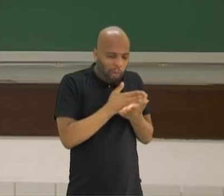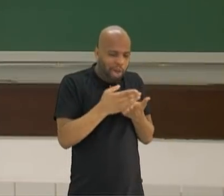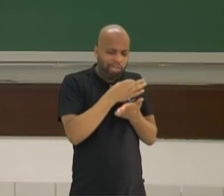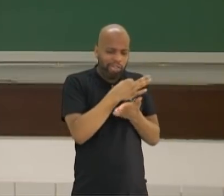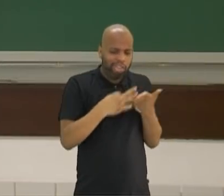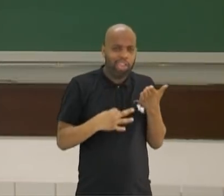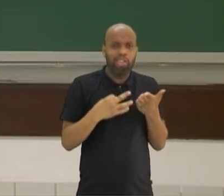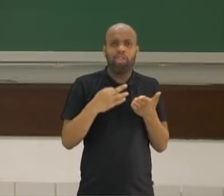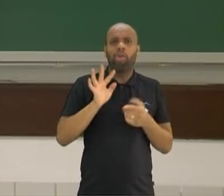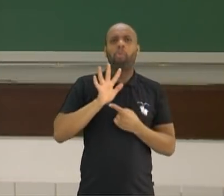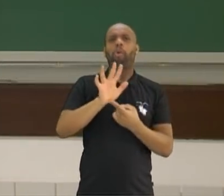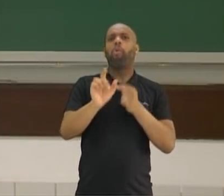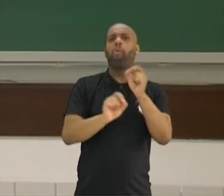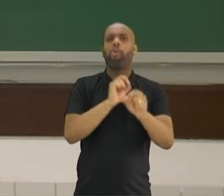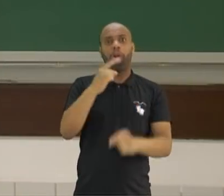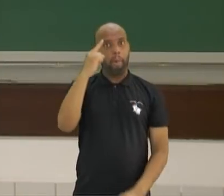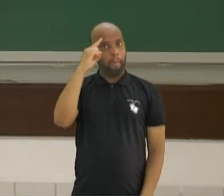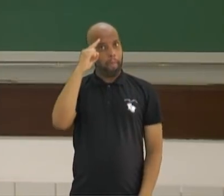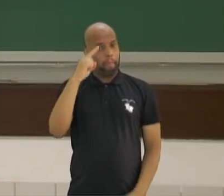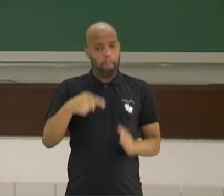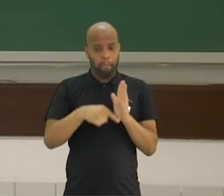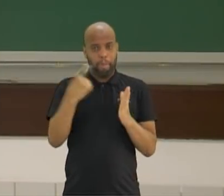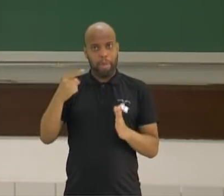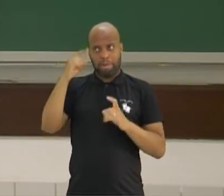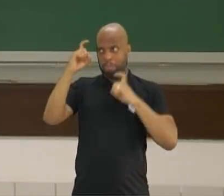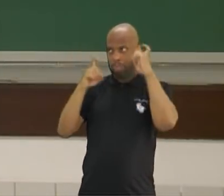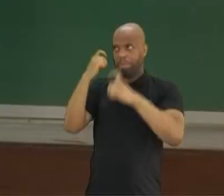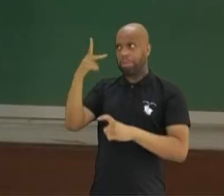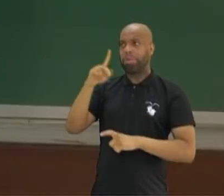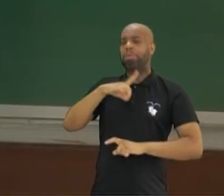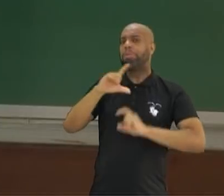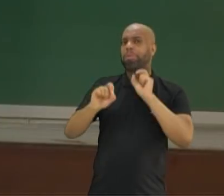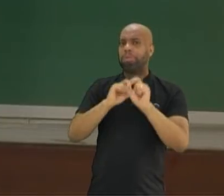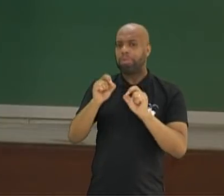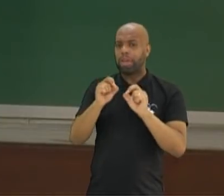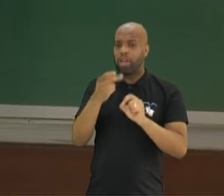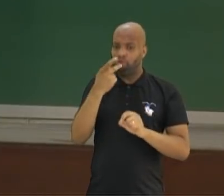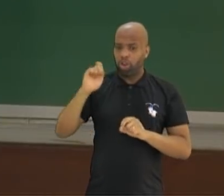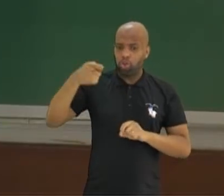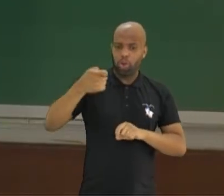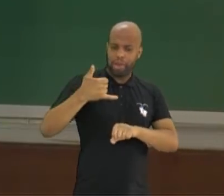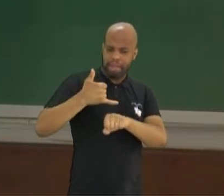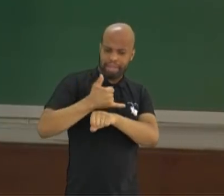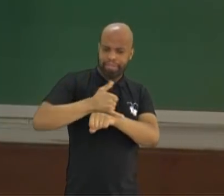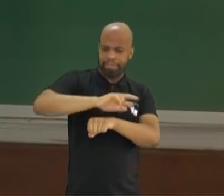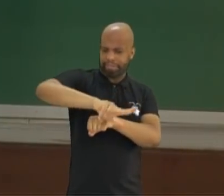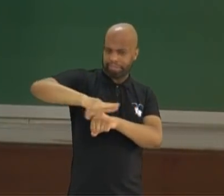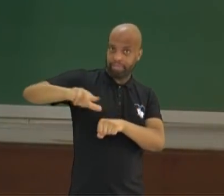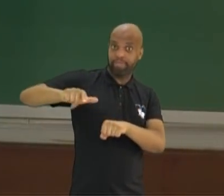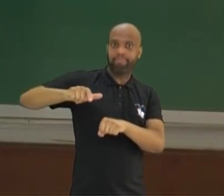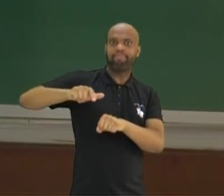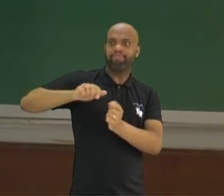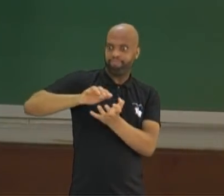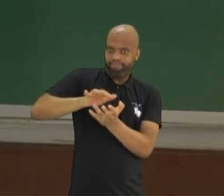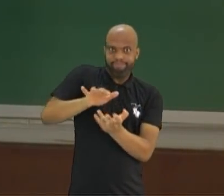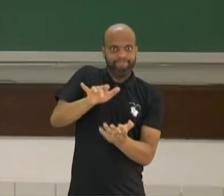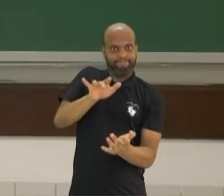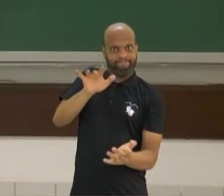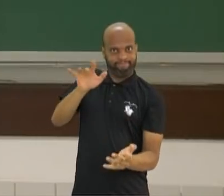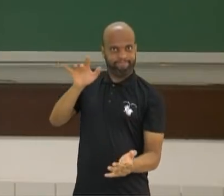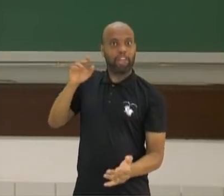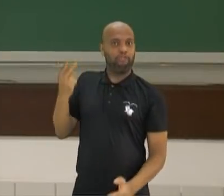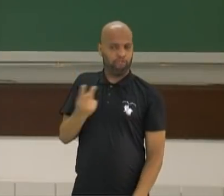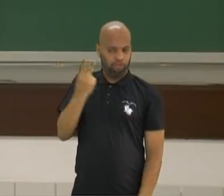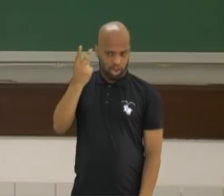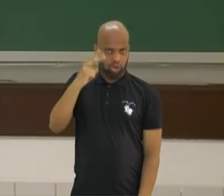da carta, a primeira preocupação dele é que ele fala de metais, principalmente metais preciosos, e também o ferro,